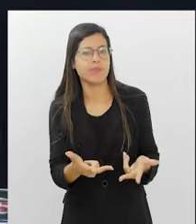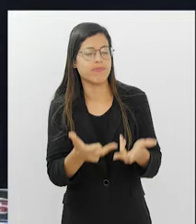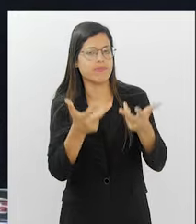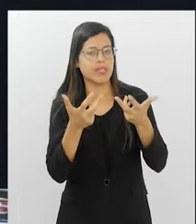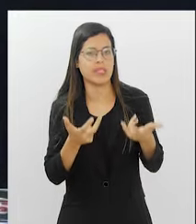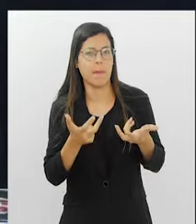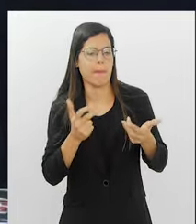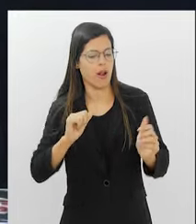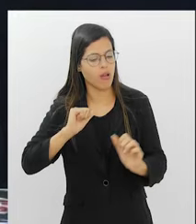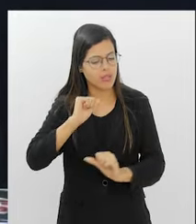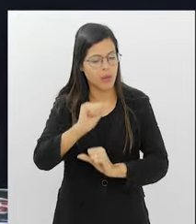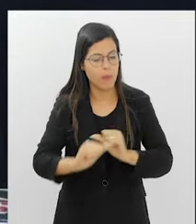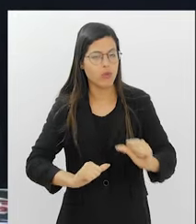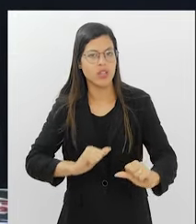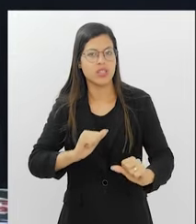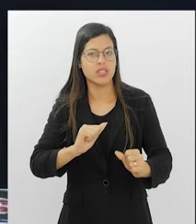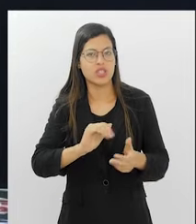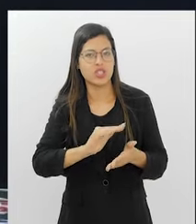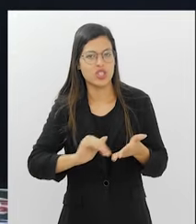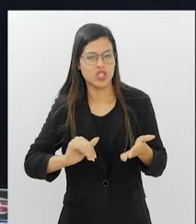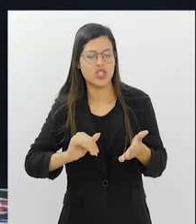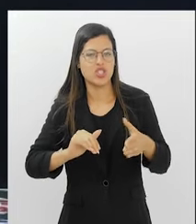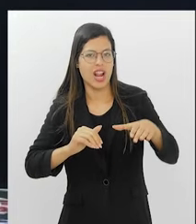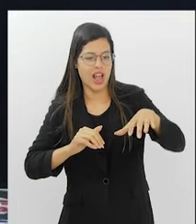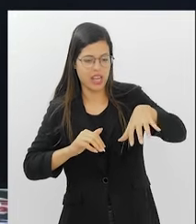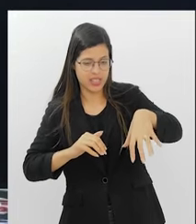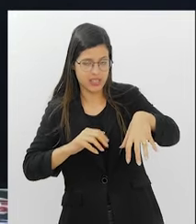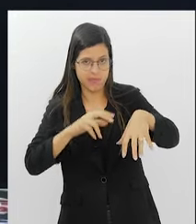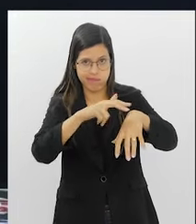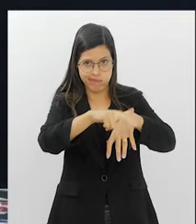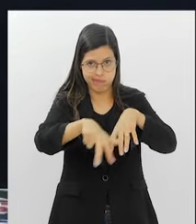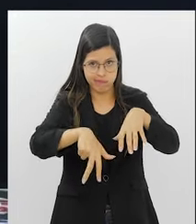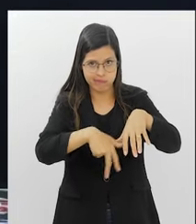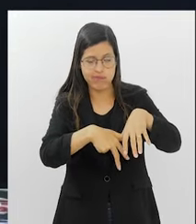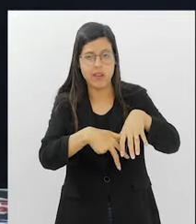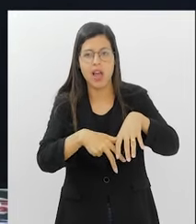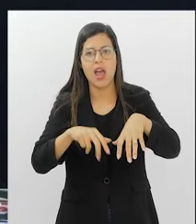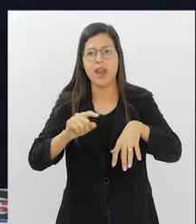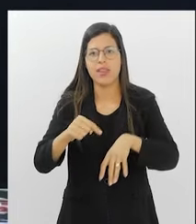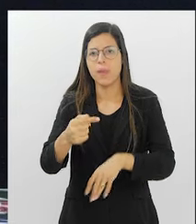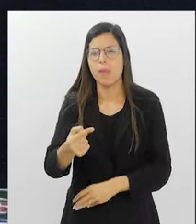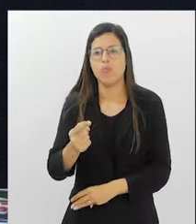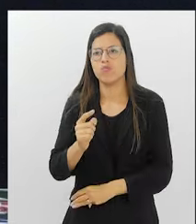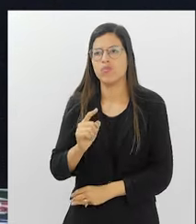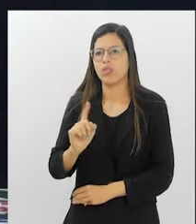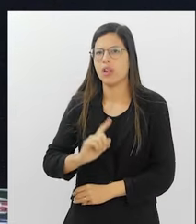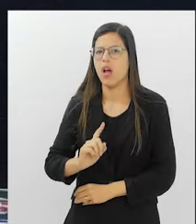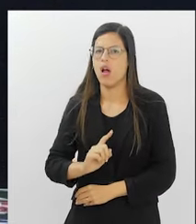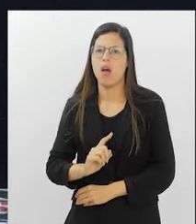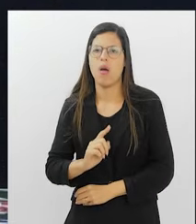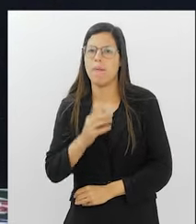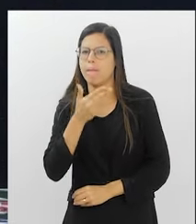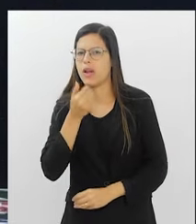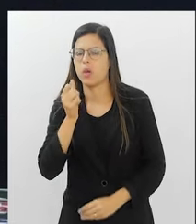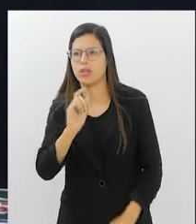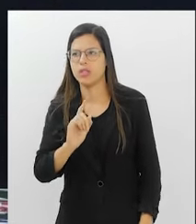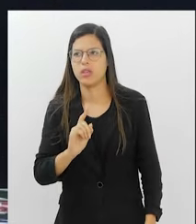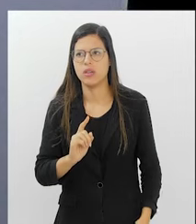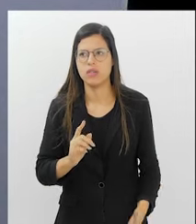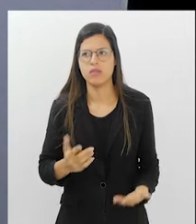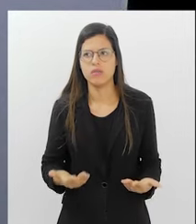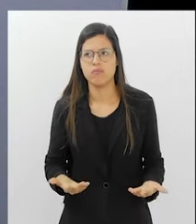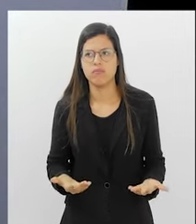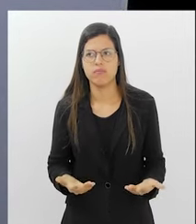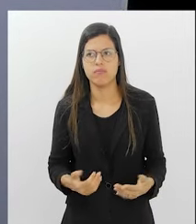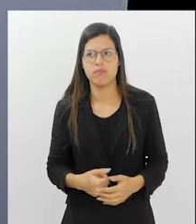essa essa possível mudança retirar o tripé aí depois não não vai dar porque eu acredito que os coreógrafos